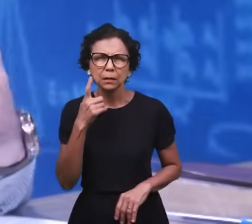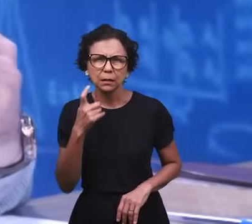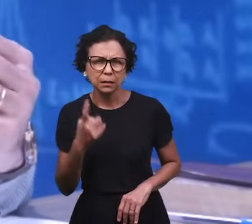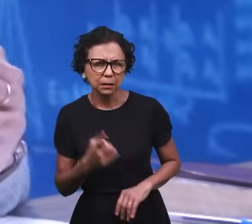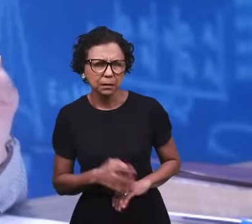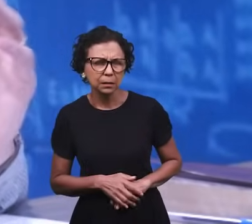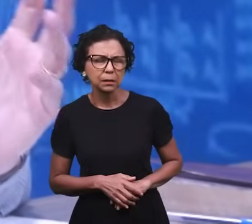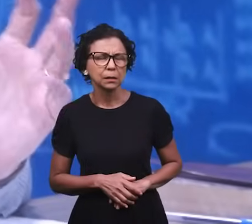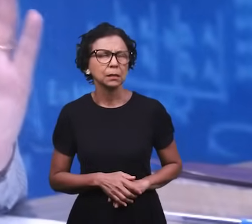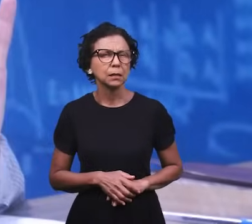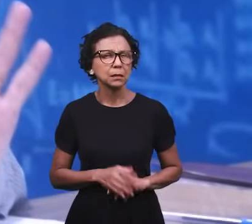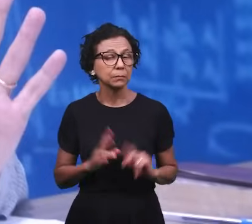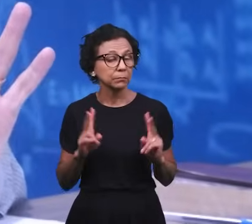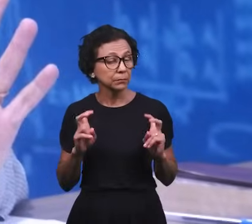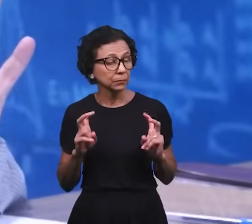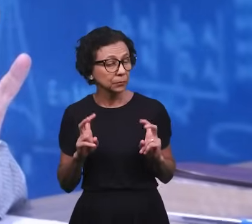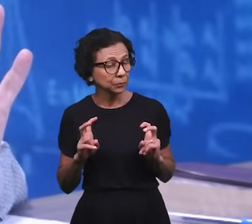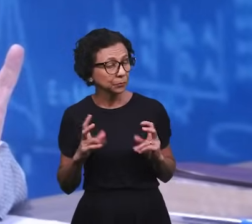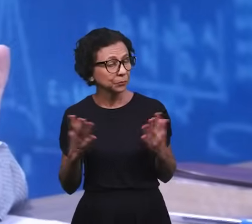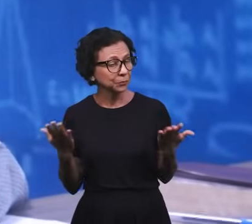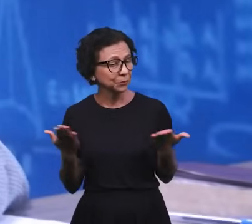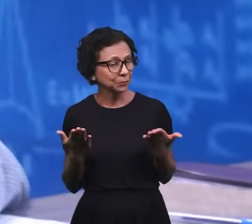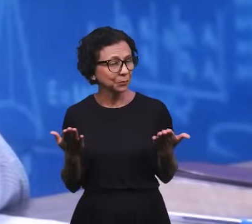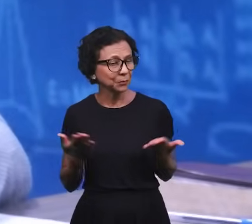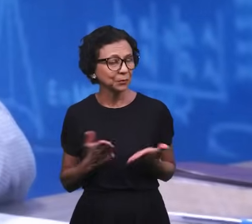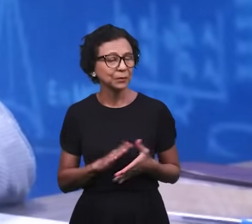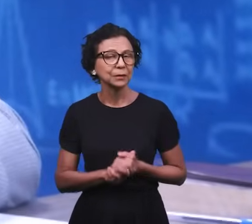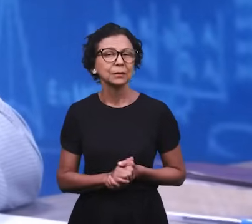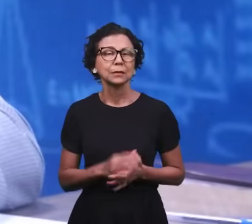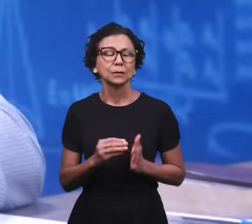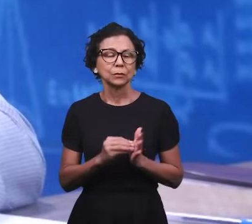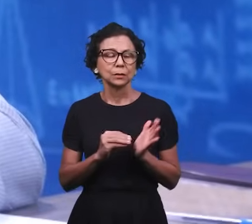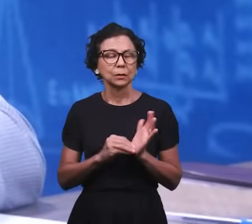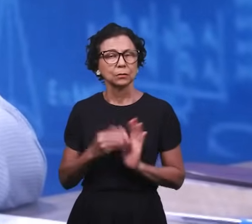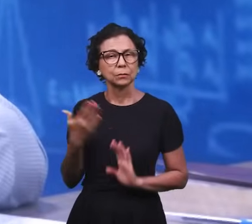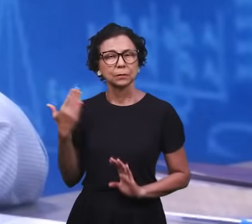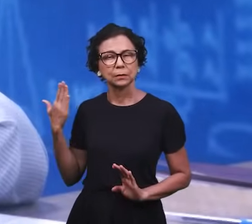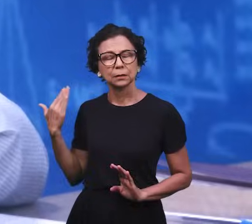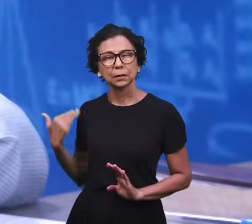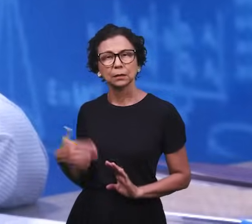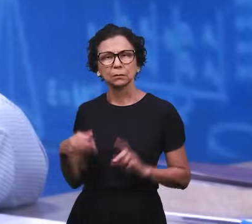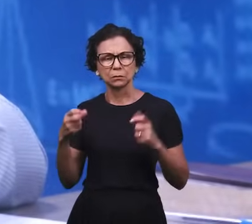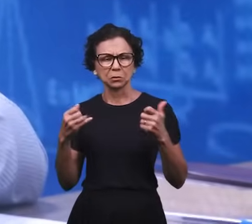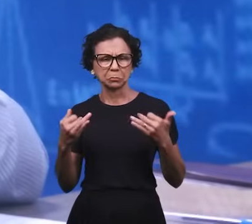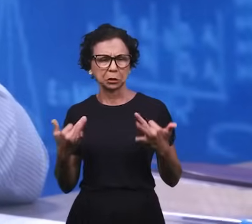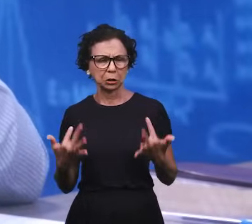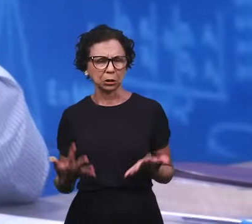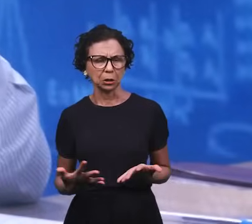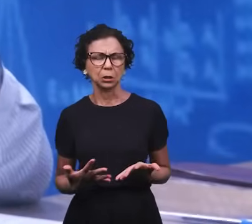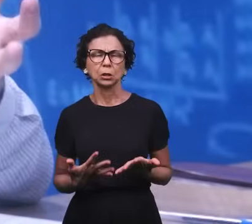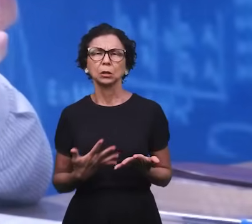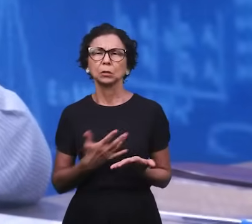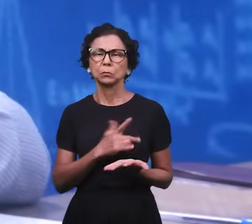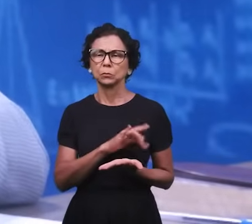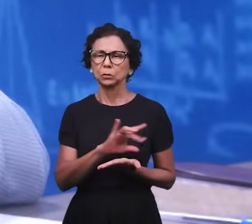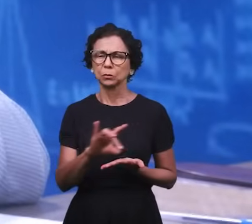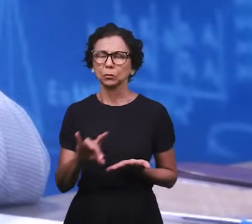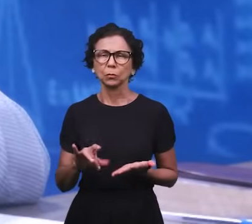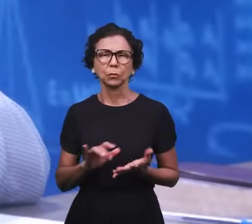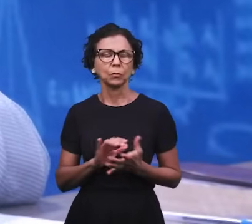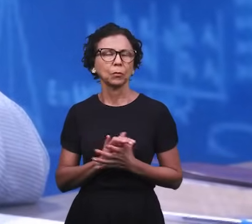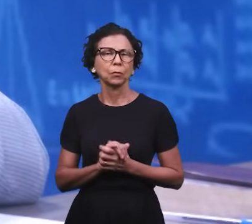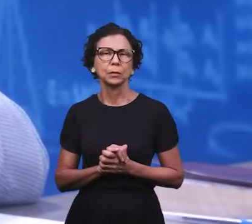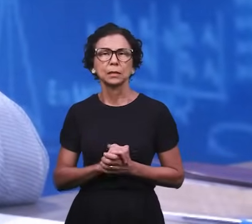interessado em conhecer um pouco mais do que foi falado aqui. Nos episódios anteriores, nós conversamos a respeito do histórico